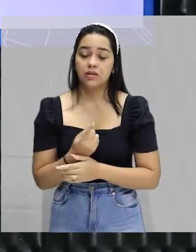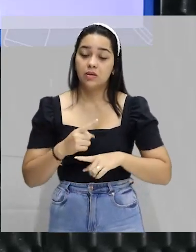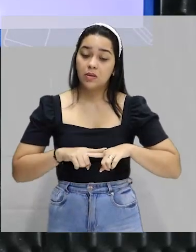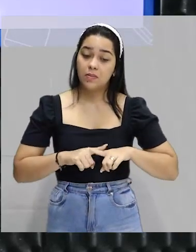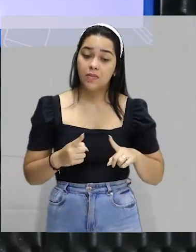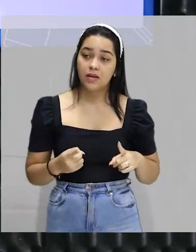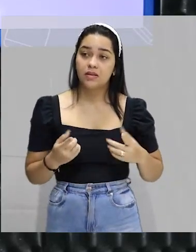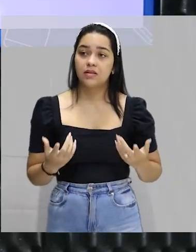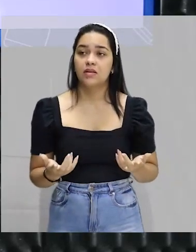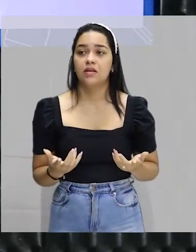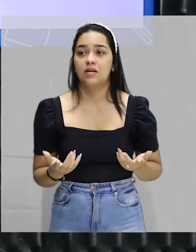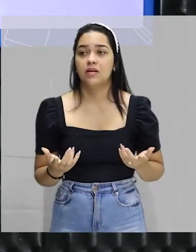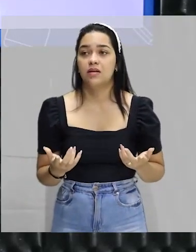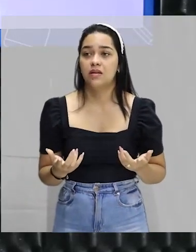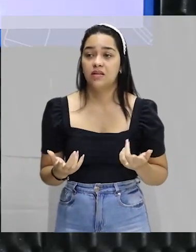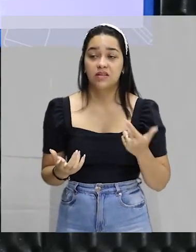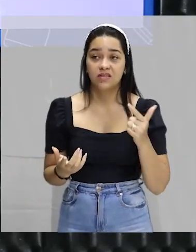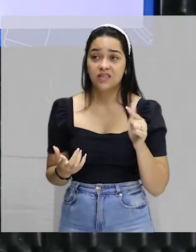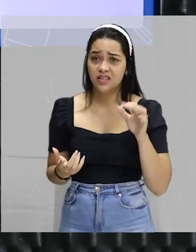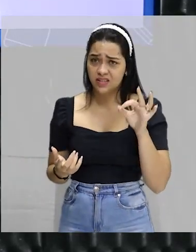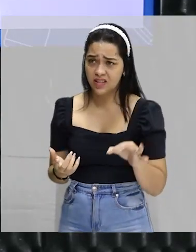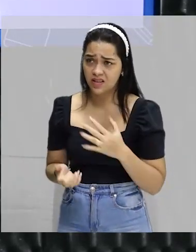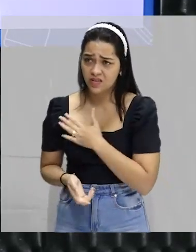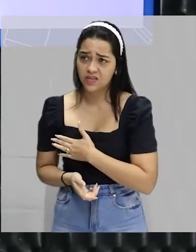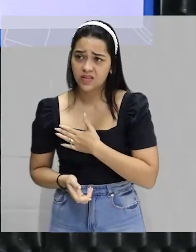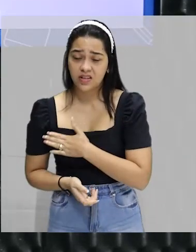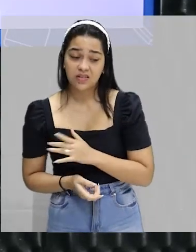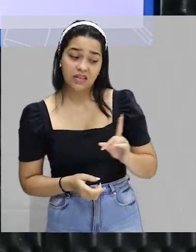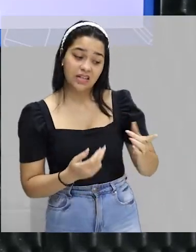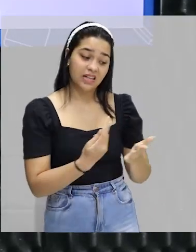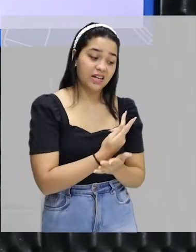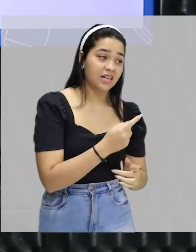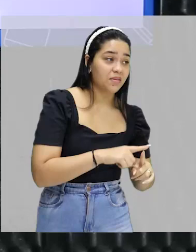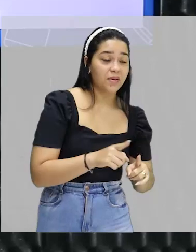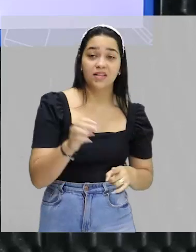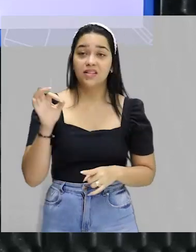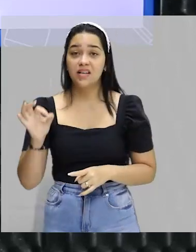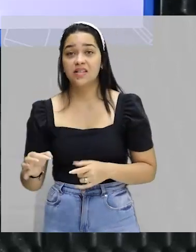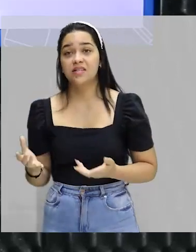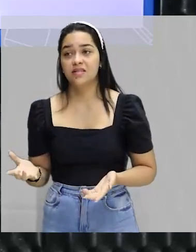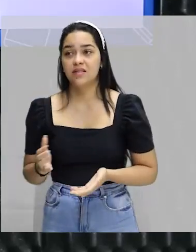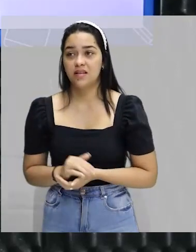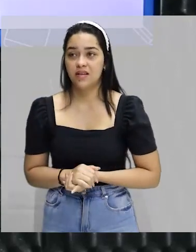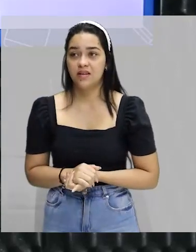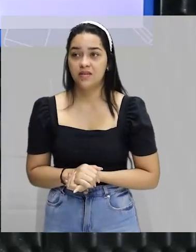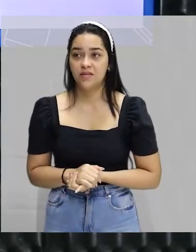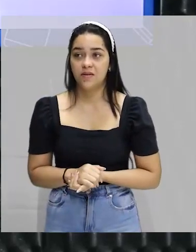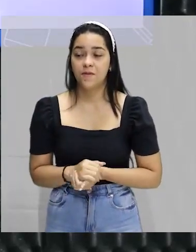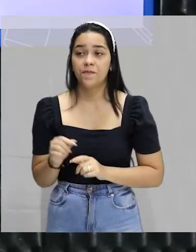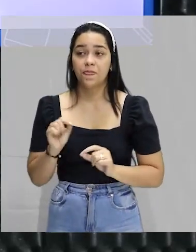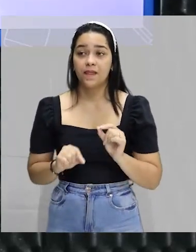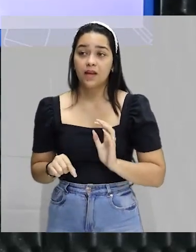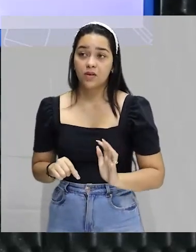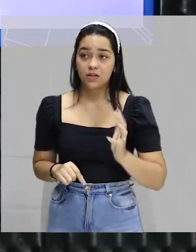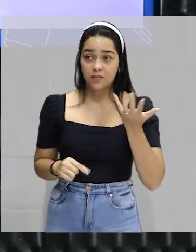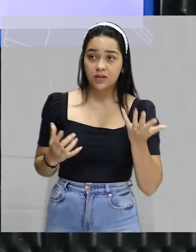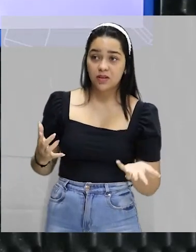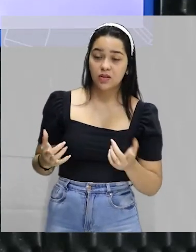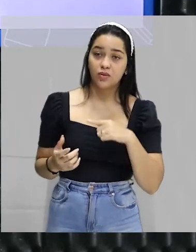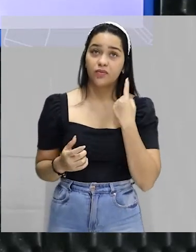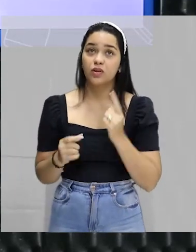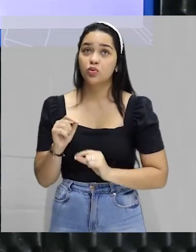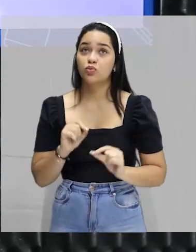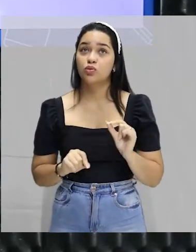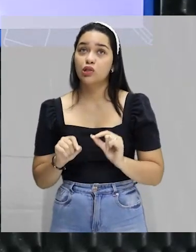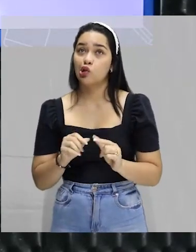Porém, não está certo. Gostaram? Não estaria errado, porém não está certo. Então, são situações que nos